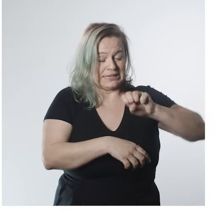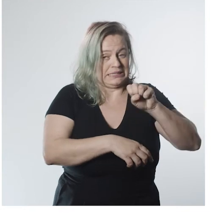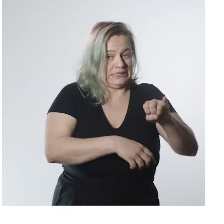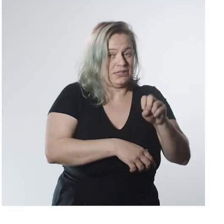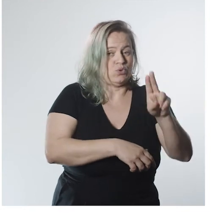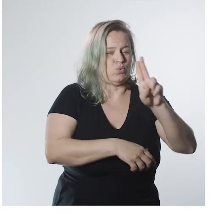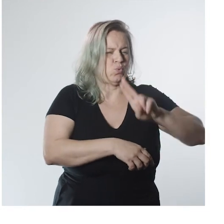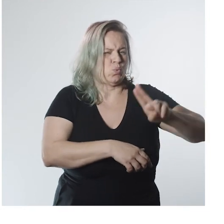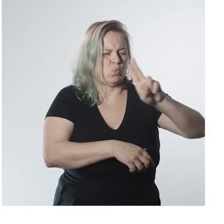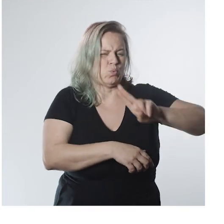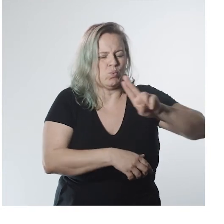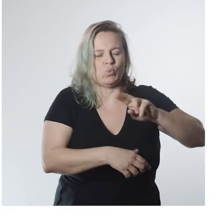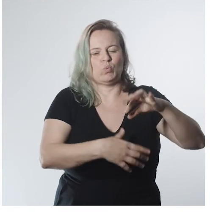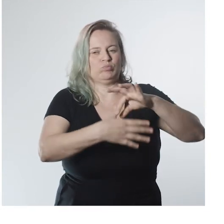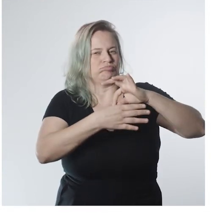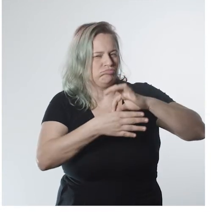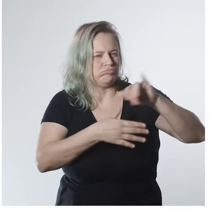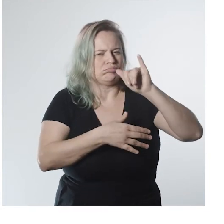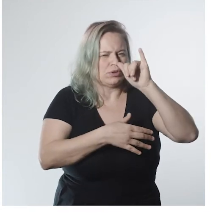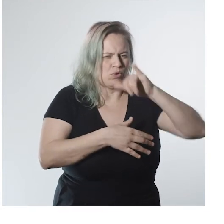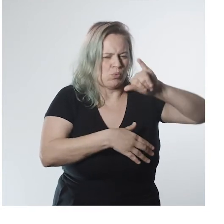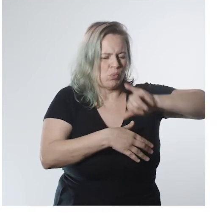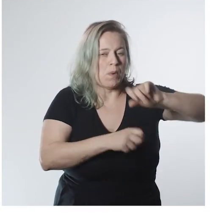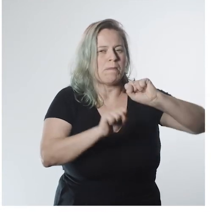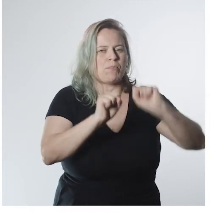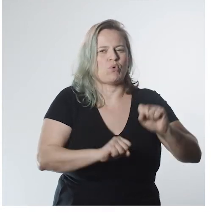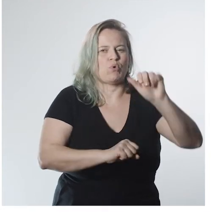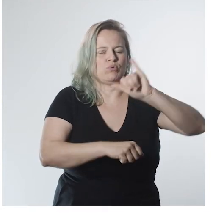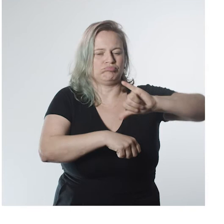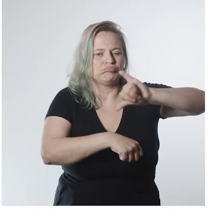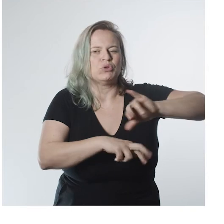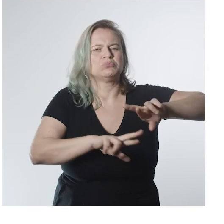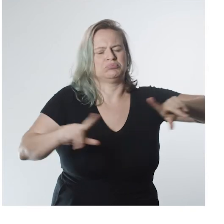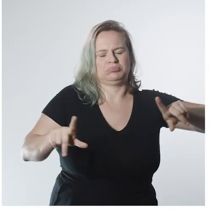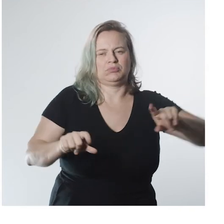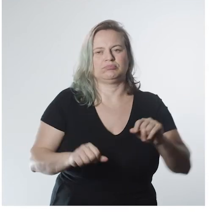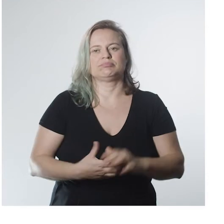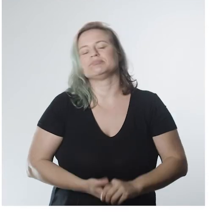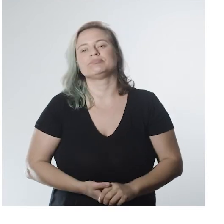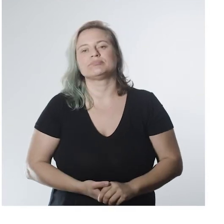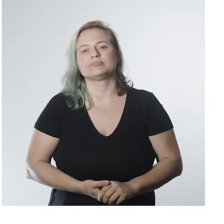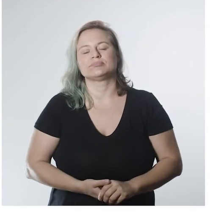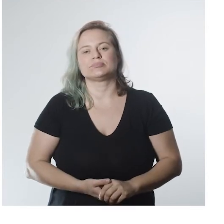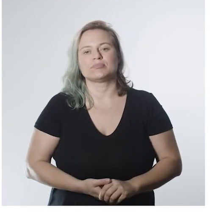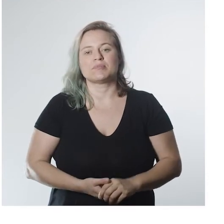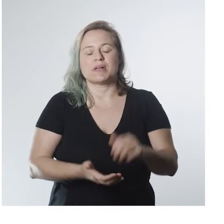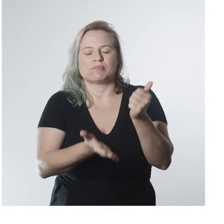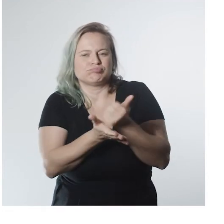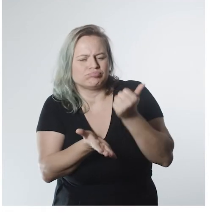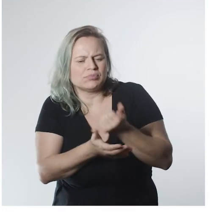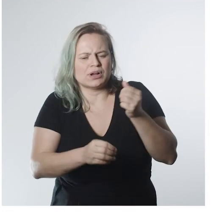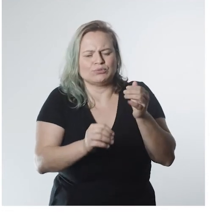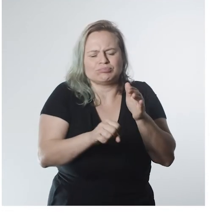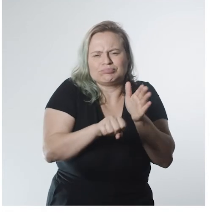banha, pode ser usado manteiga, não tem problema nenhum. A farofa é super simples, gente. É a gordura, alho, cebola, farinha de